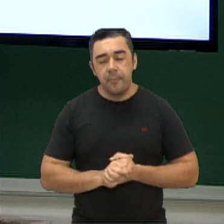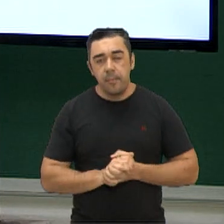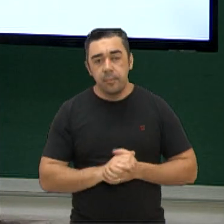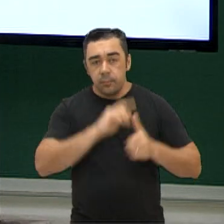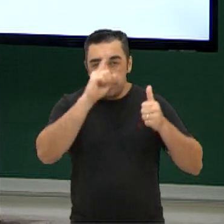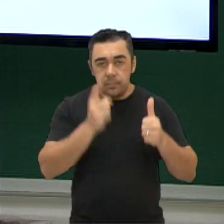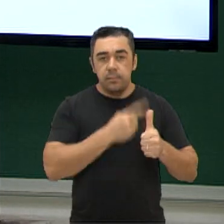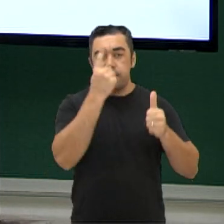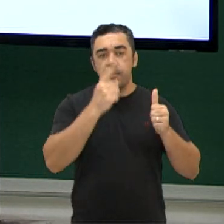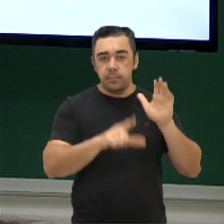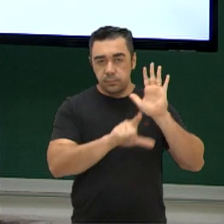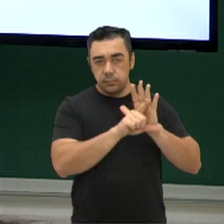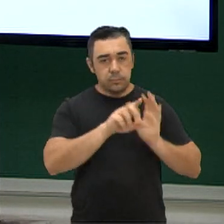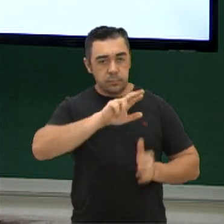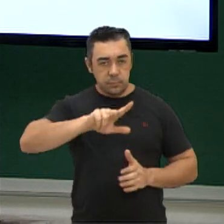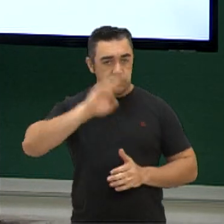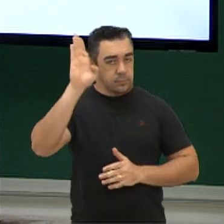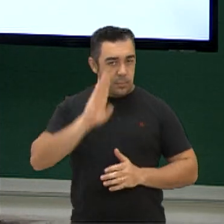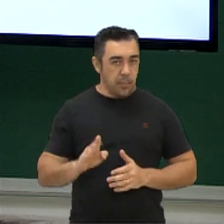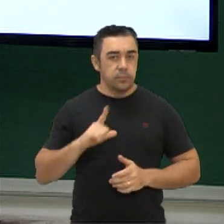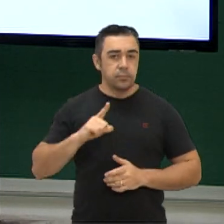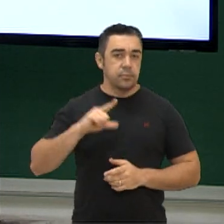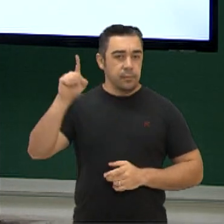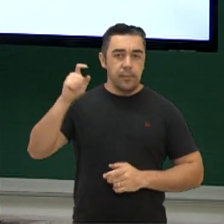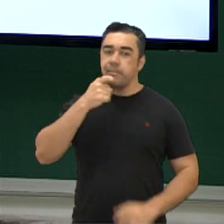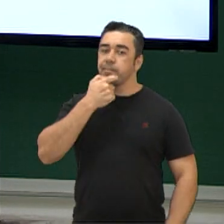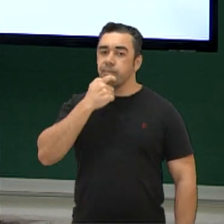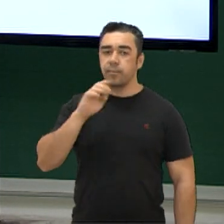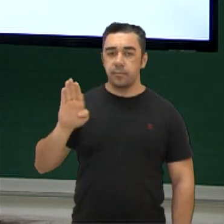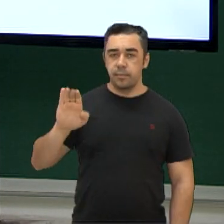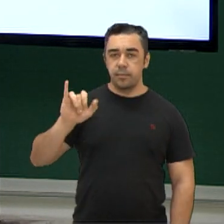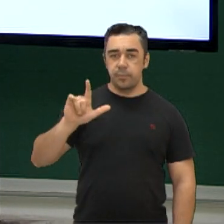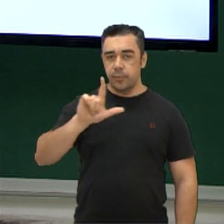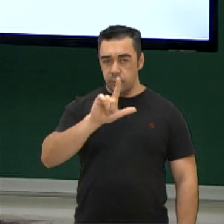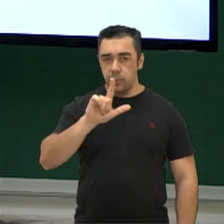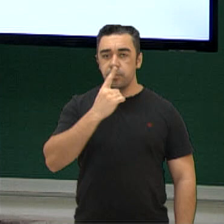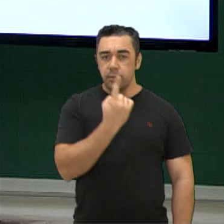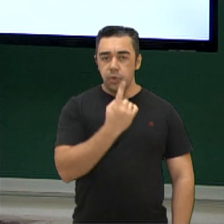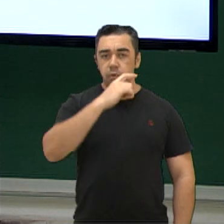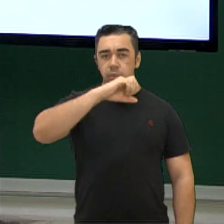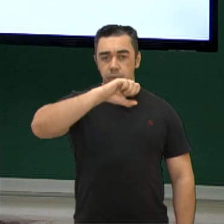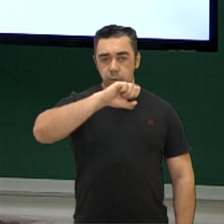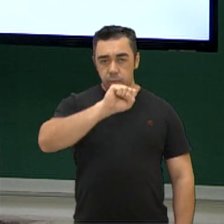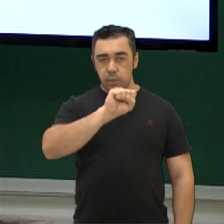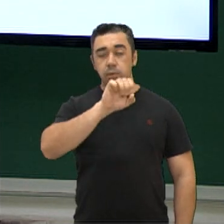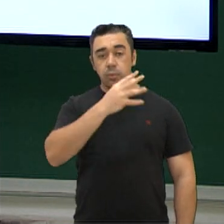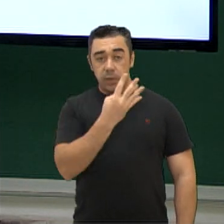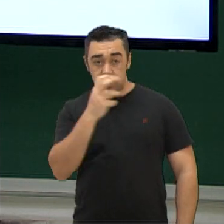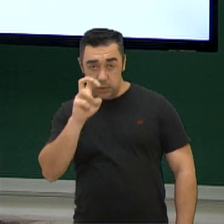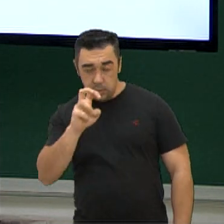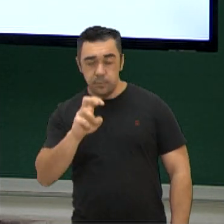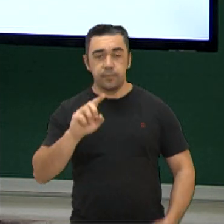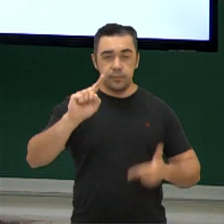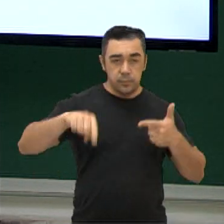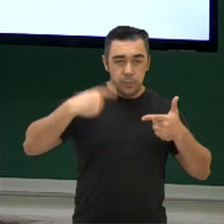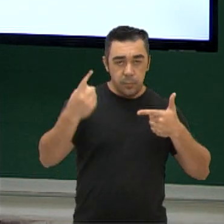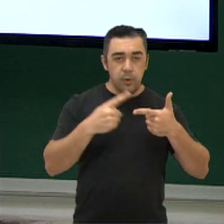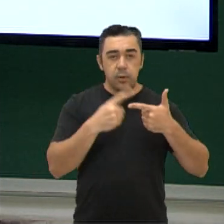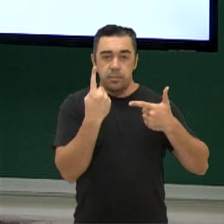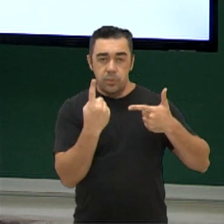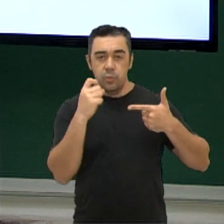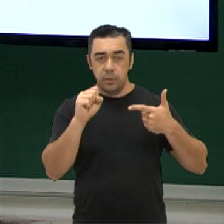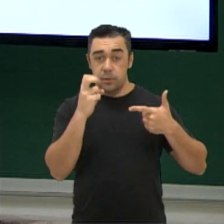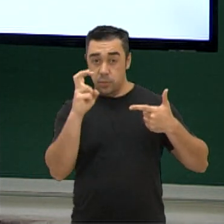lei, que não foi uma lei brasileira, foi a Lei Bill-Arbidin, 1845. Na sequência, nós tivemos a Lei Eusébio de